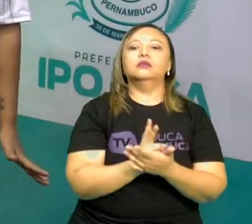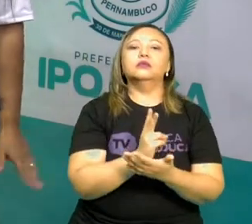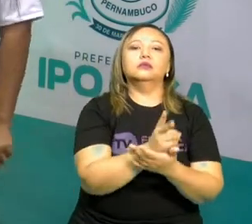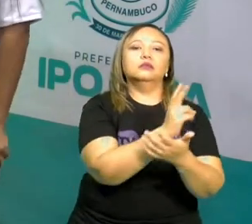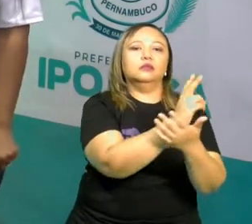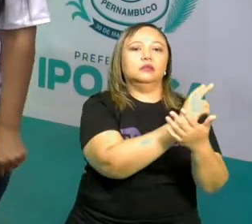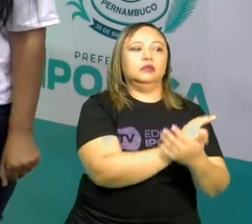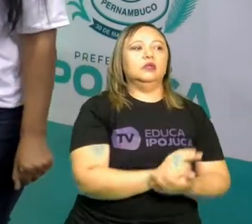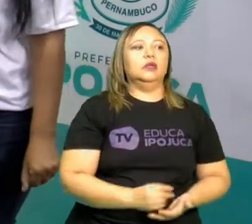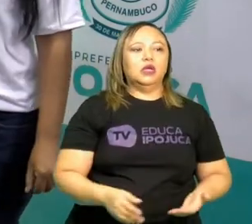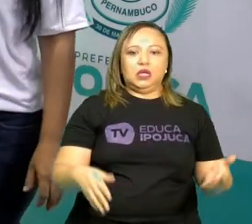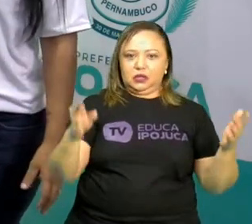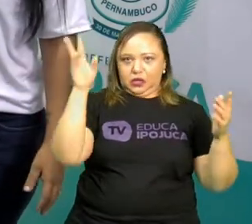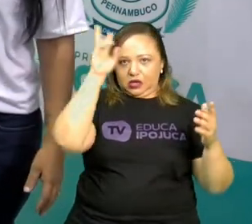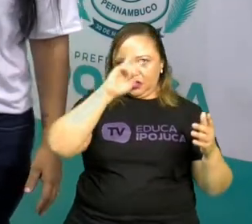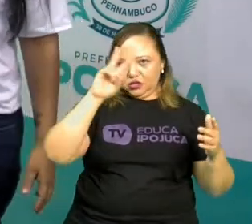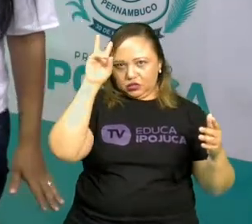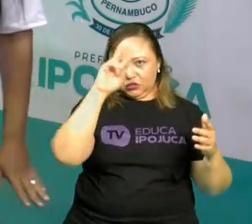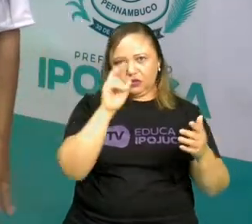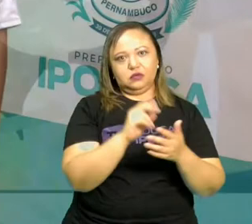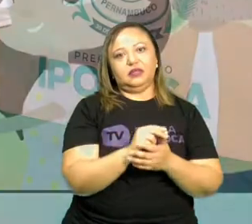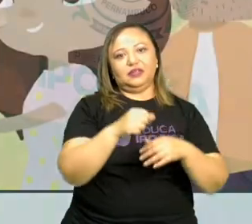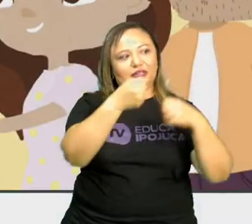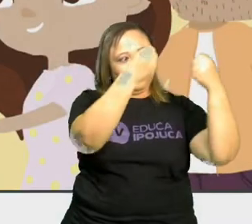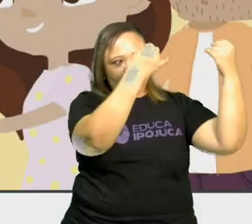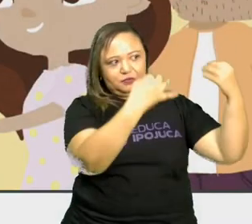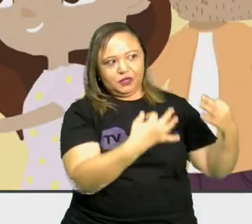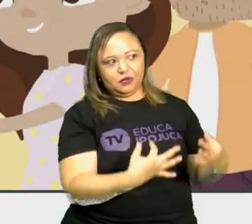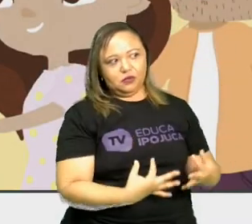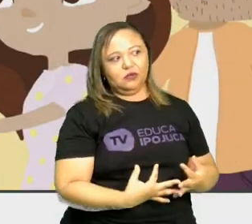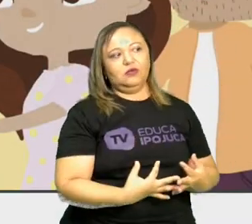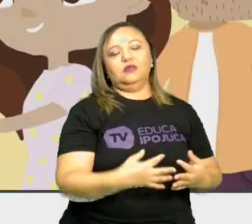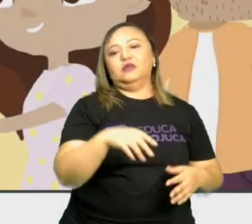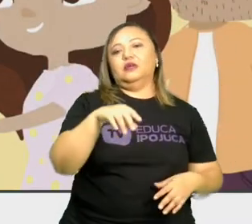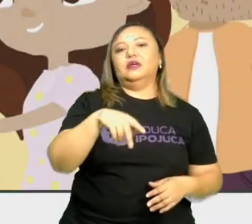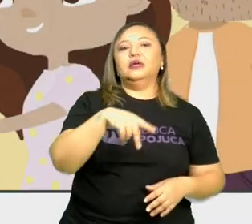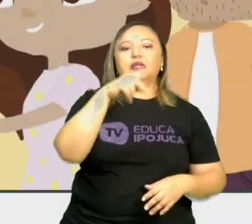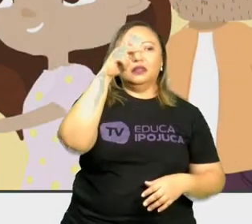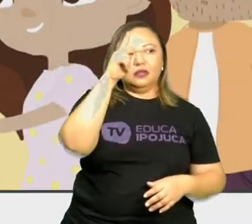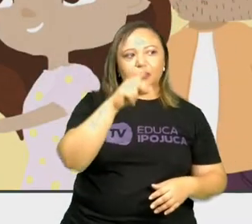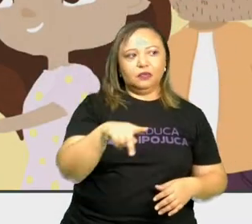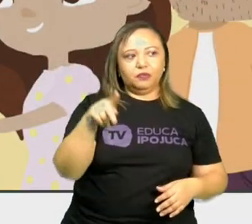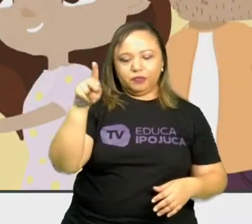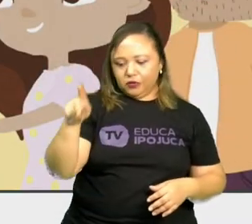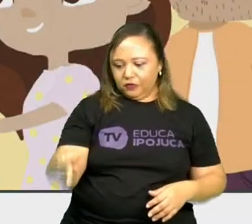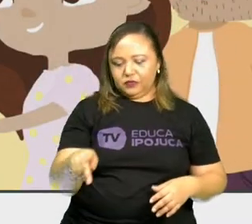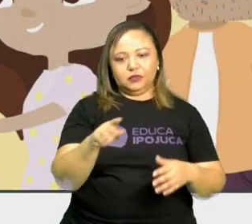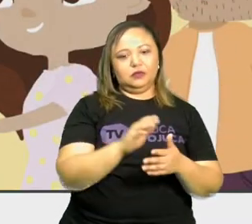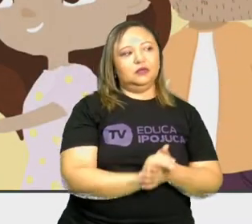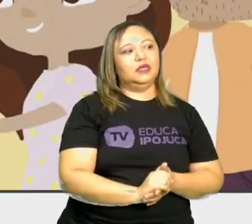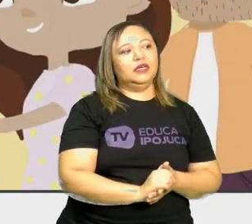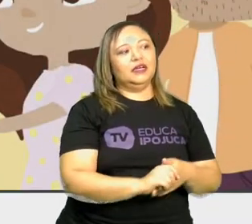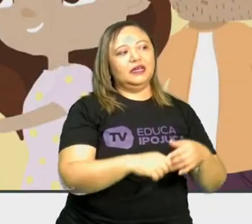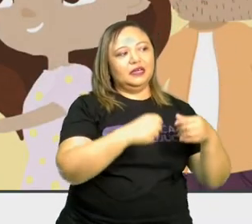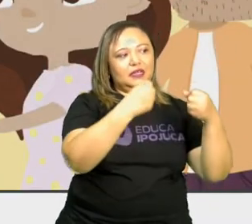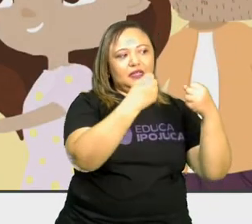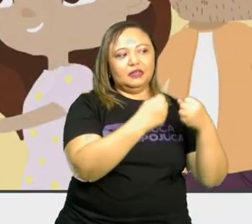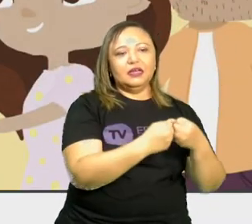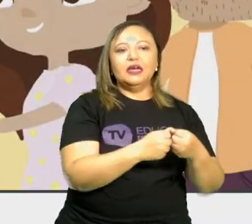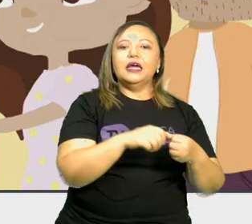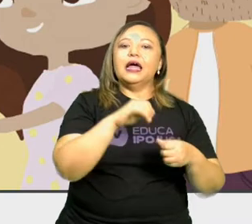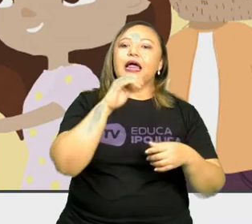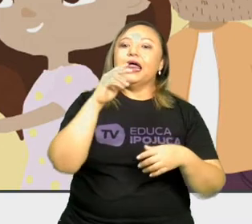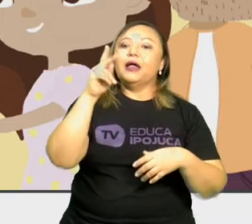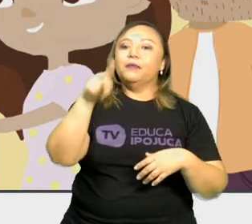aconteceu na nossa historinha, ó. Durante o tempo que passou, a professora foi estando em contato com os nossos